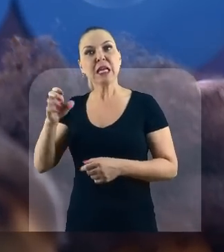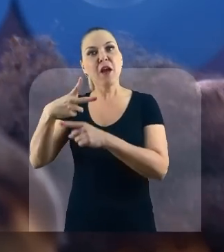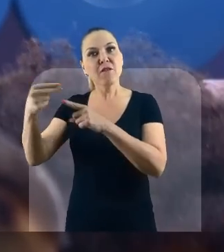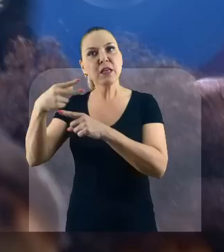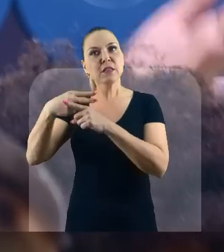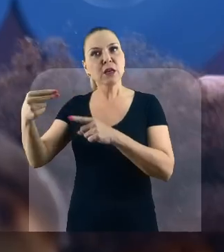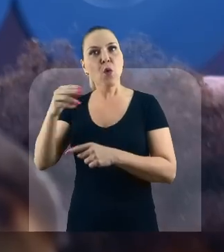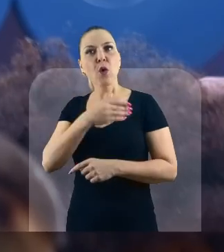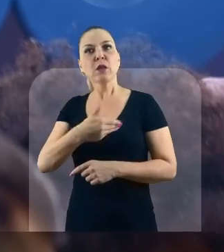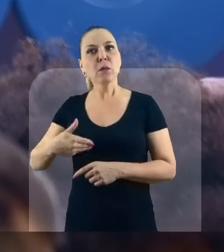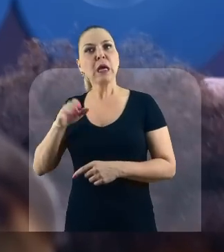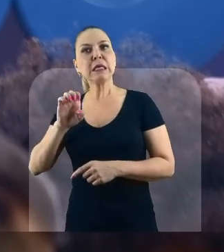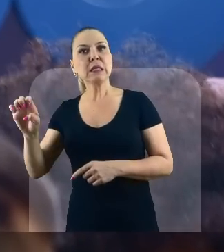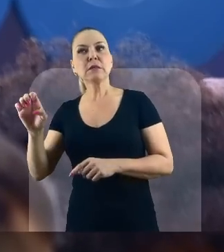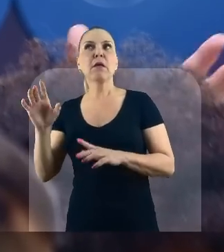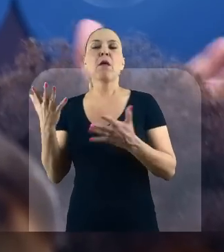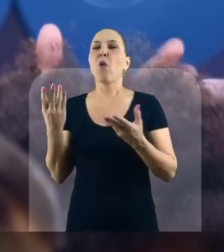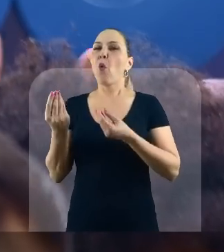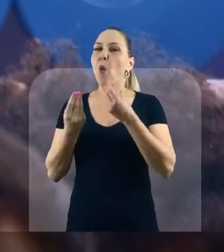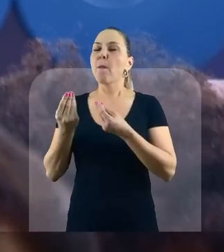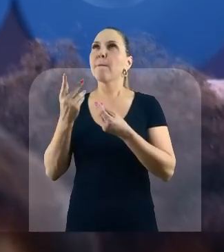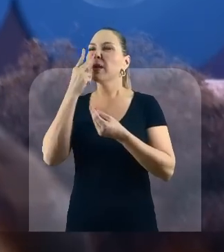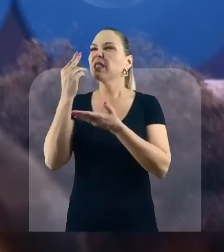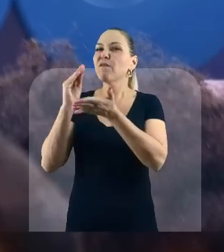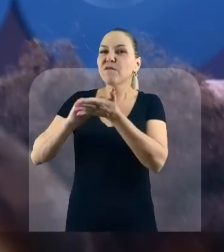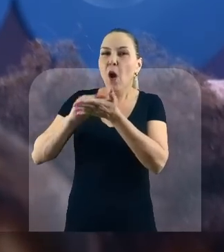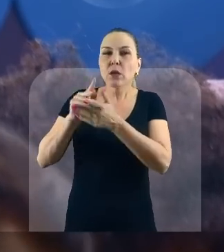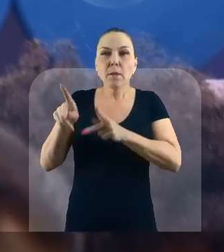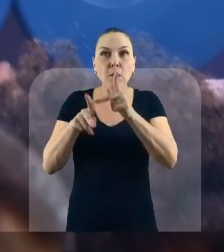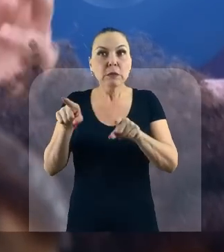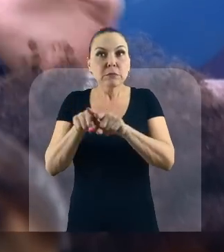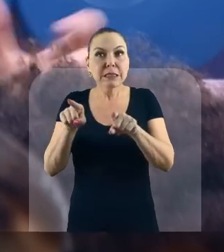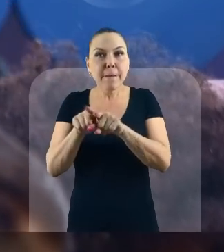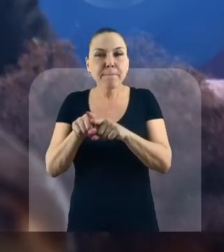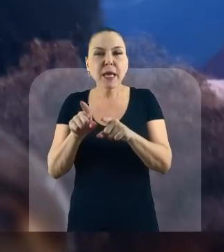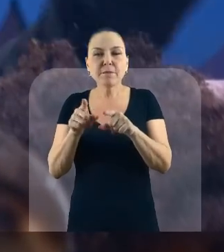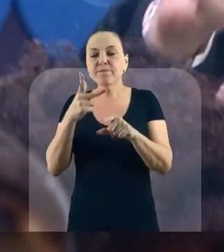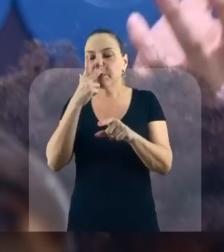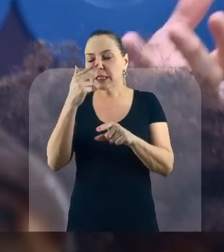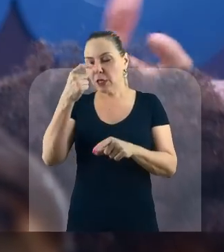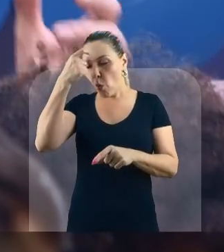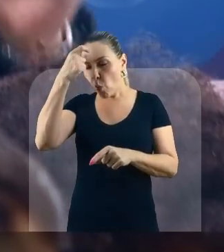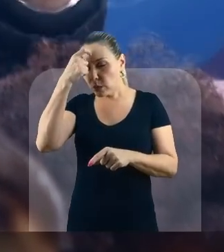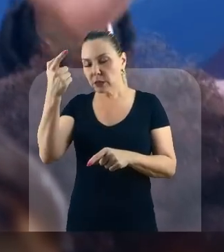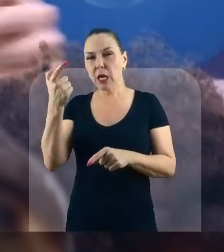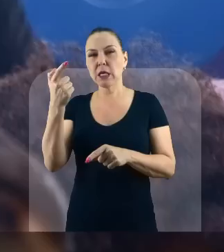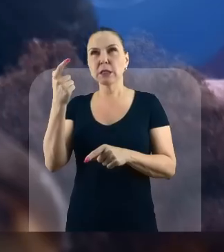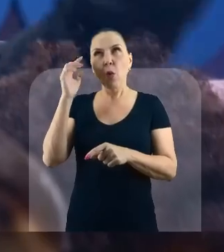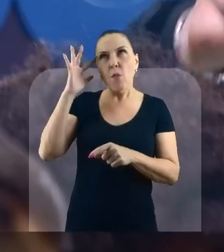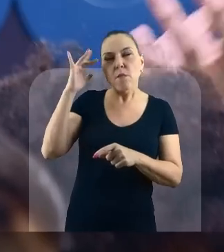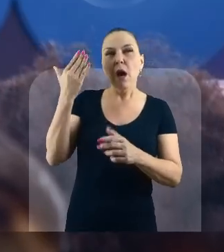lá, elegendo muitos deputados de esquerda. Então, acho que falta também à população essa questão da formação intelectual, da